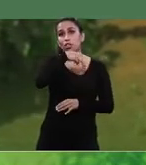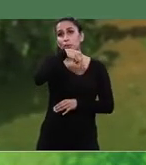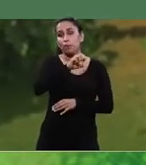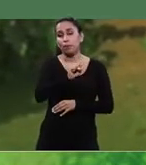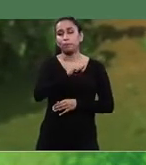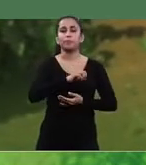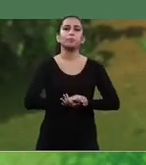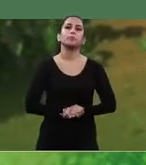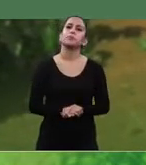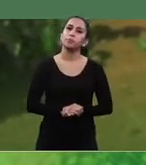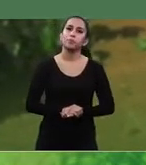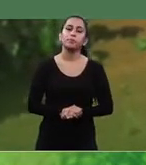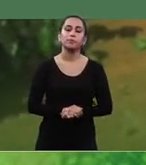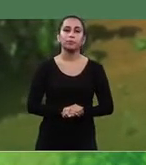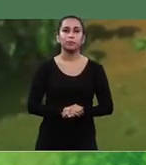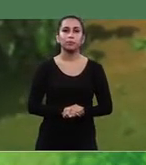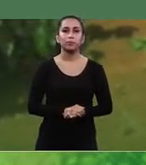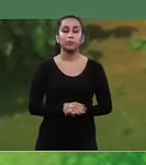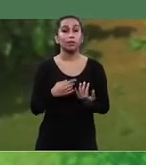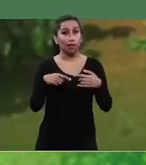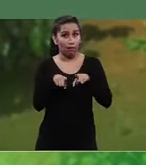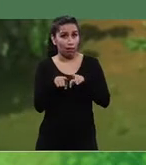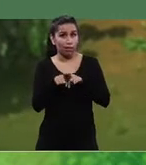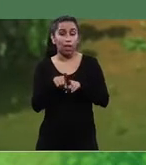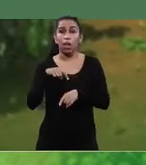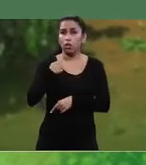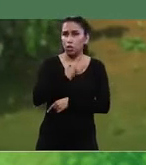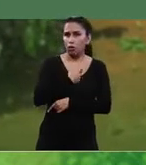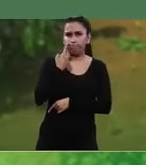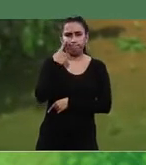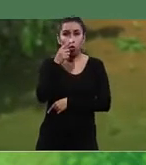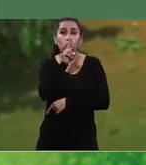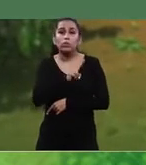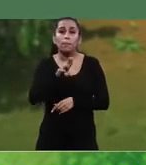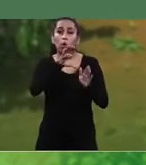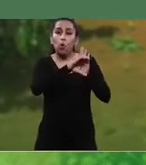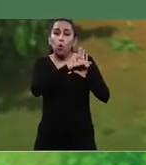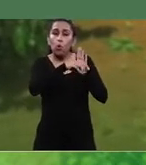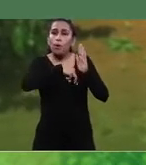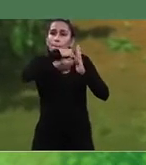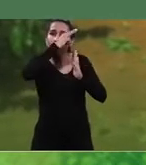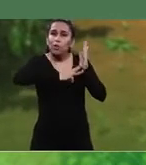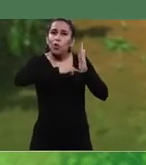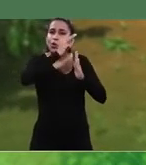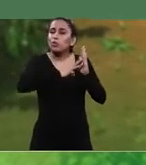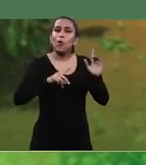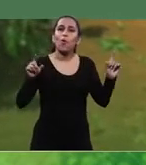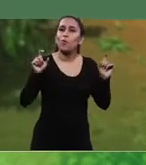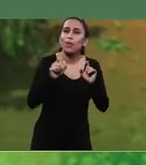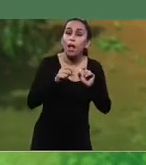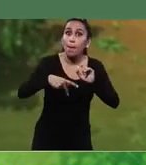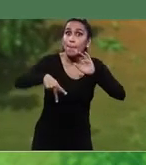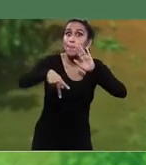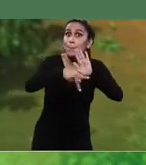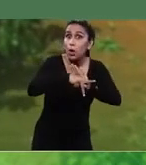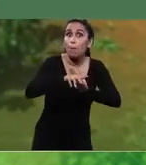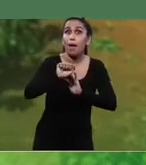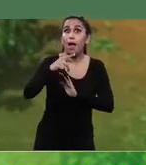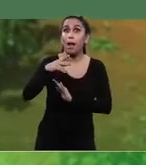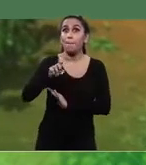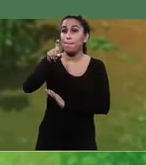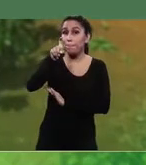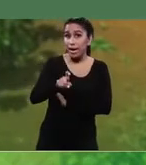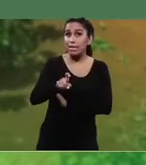importantes de fazer. E trabalhamos com um conceito, uma metodologia que é uma metodologia própria da PECS para